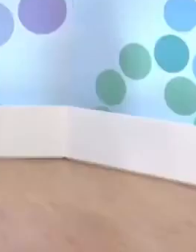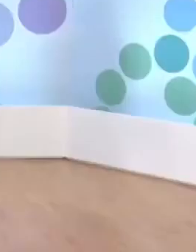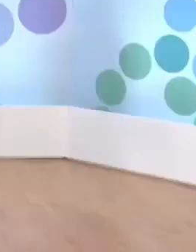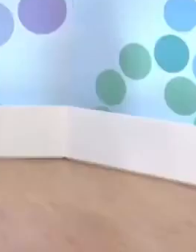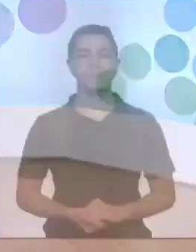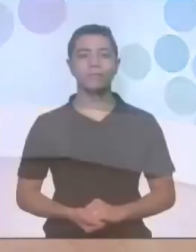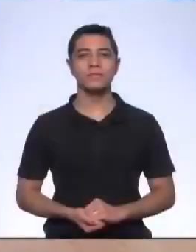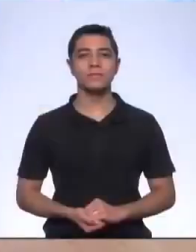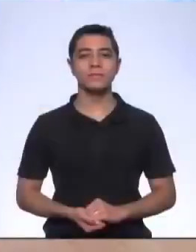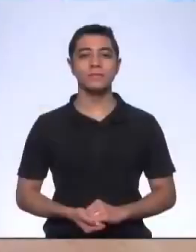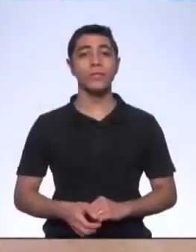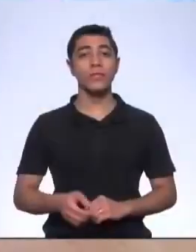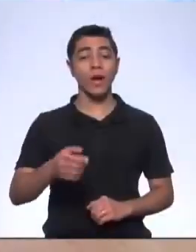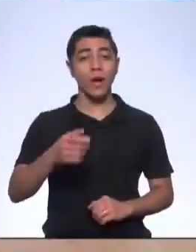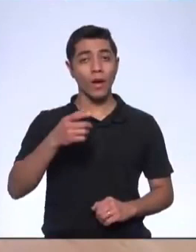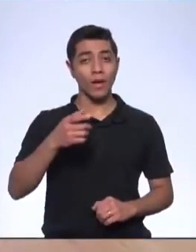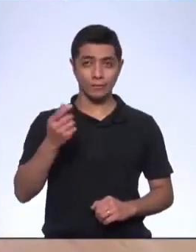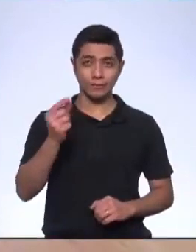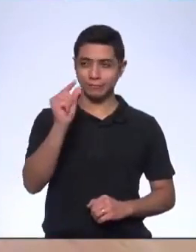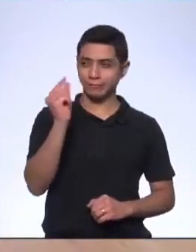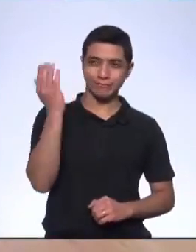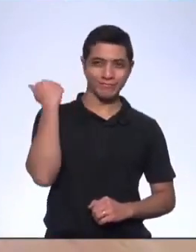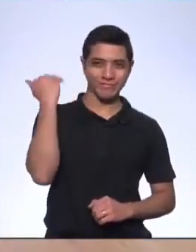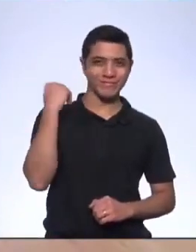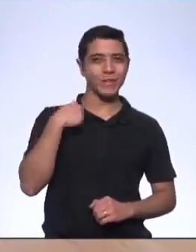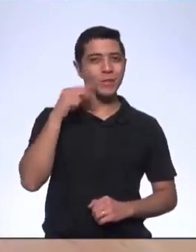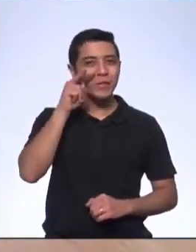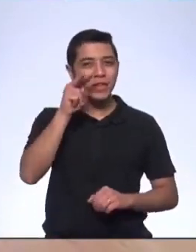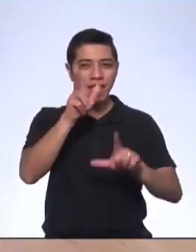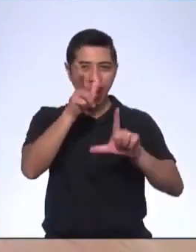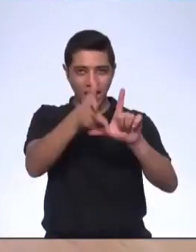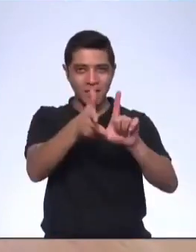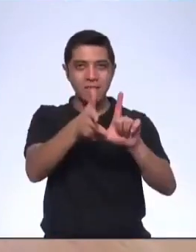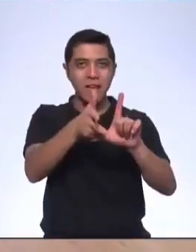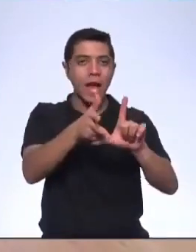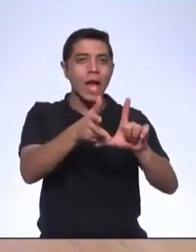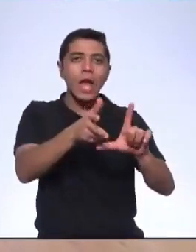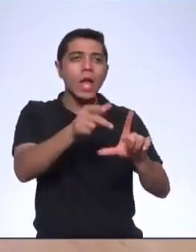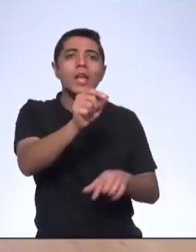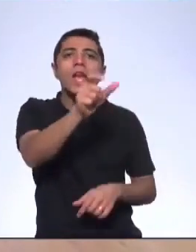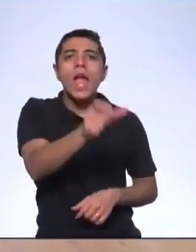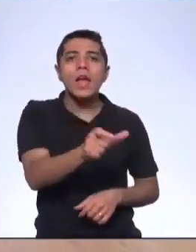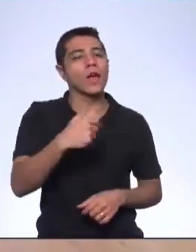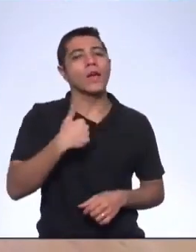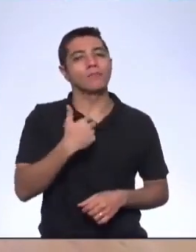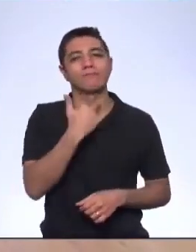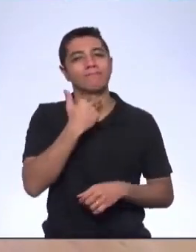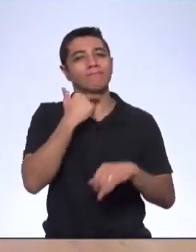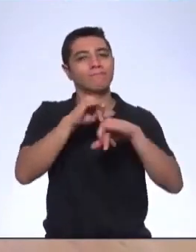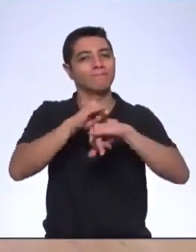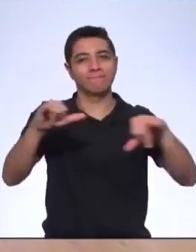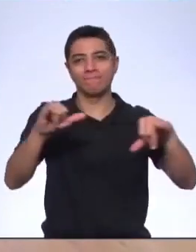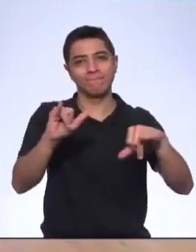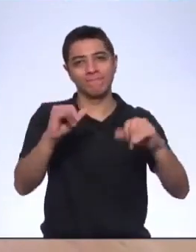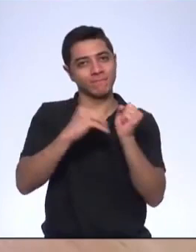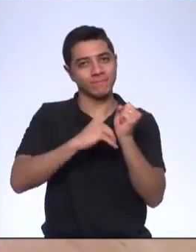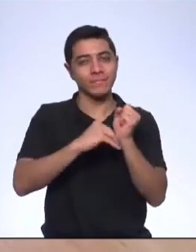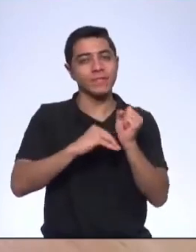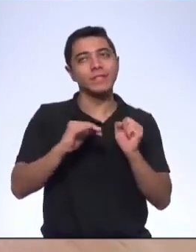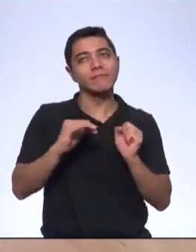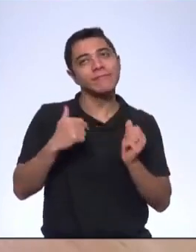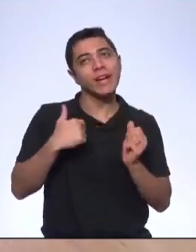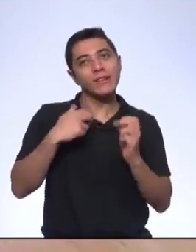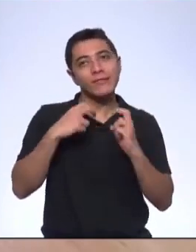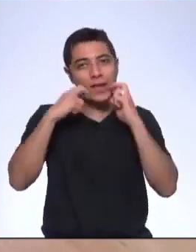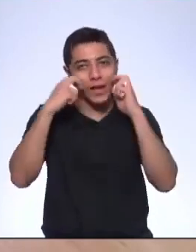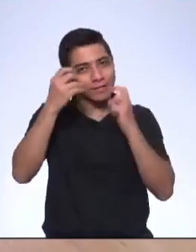Eu mesmo estava assistindo uma live esses dias aqui, não posso falar porque eu não posso fazer propaganda também, não posso passar vergonha, nem o Joel passar vergonha alheia. Mas olha